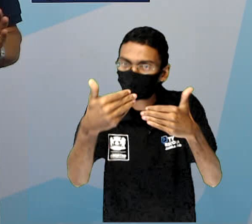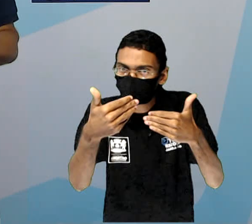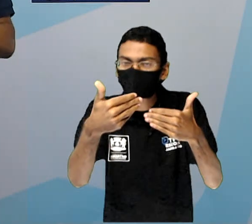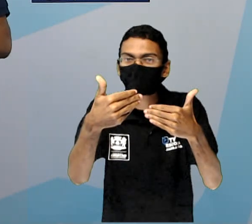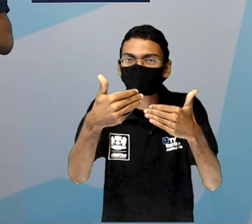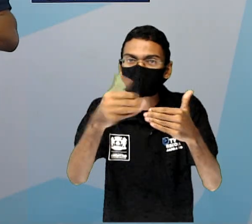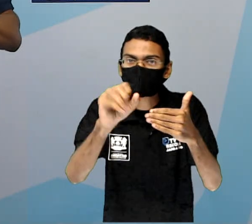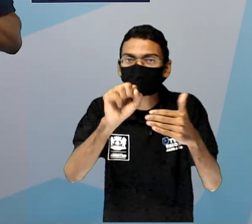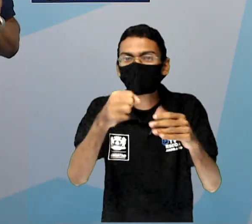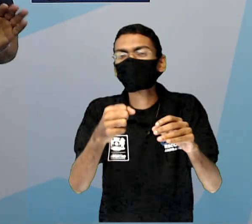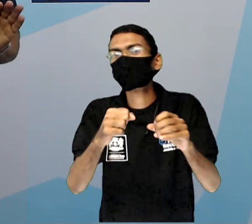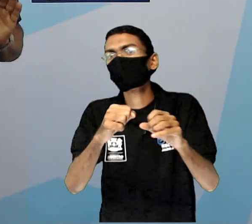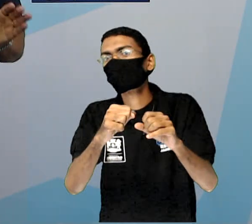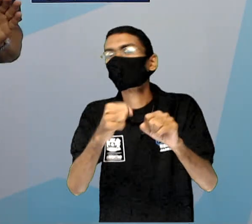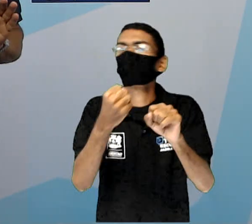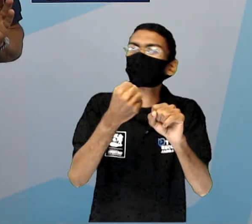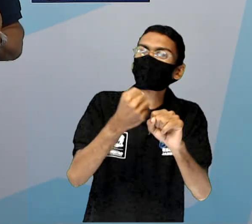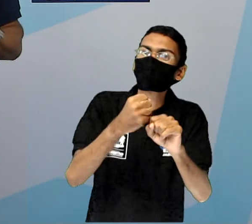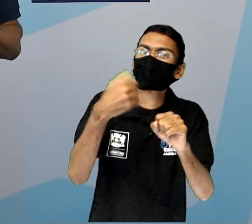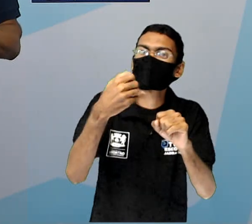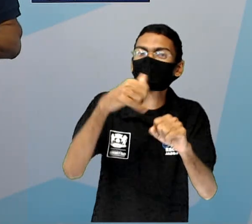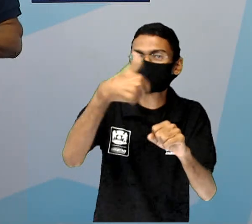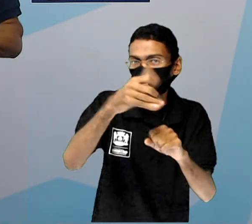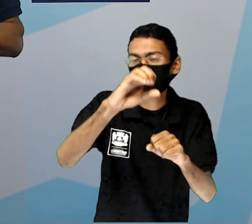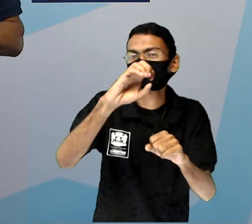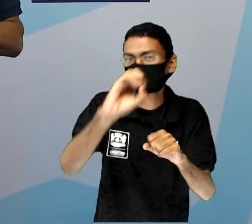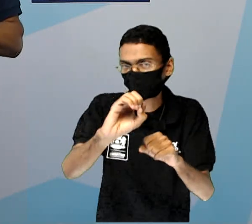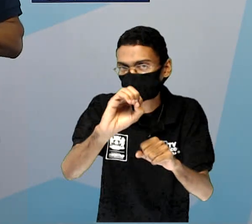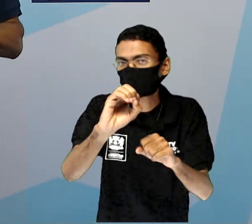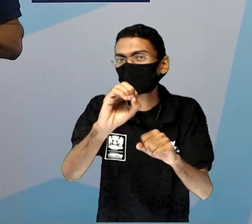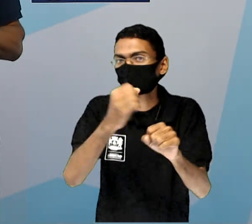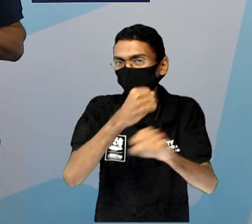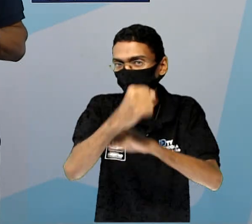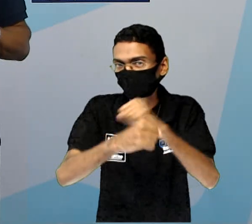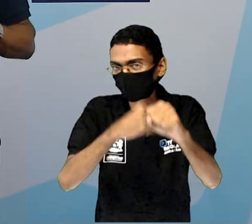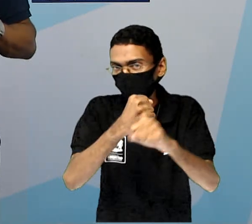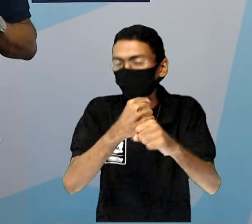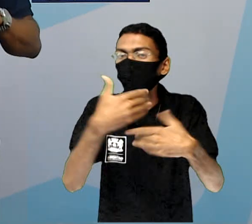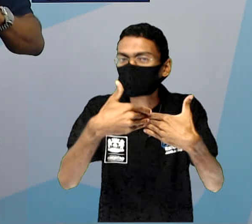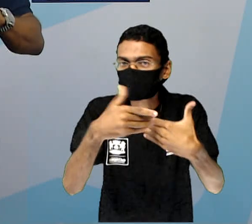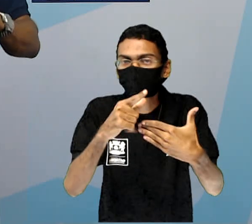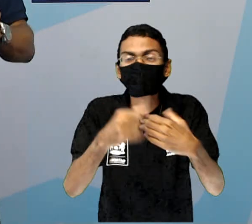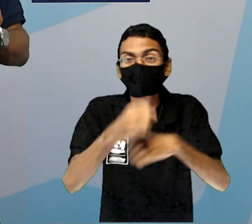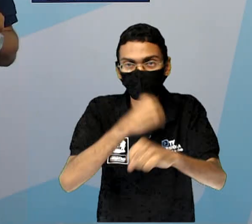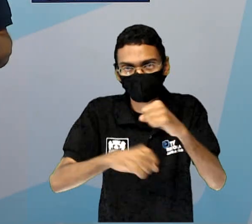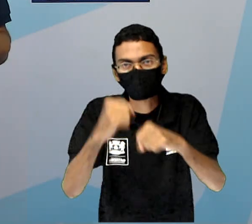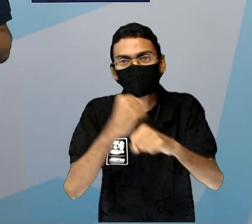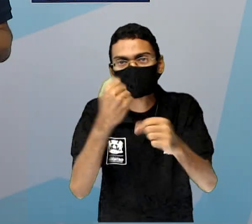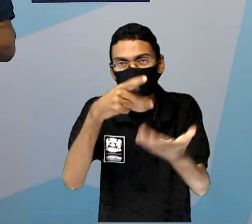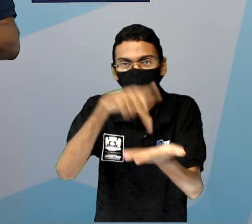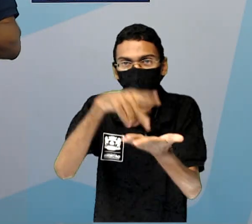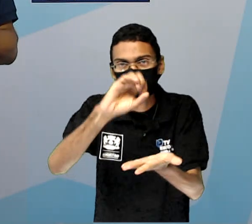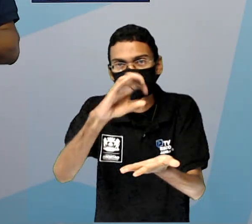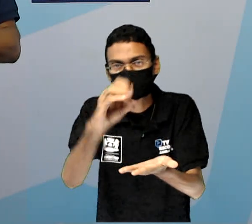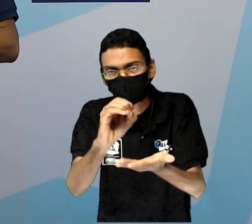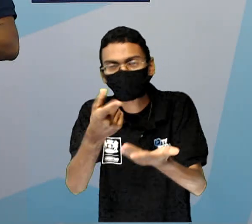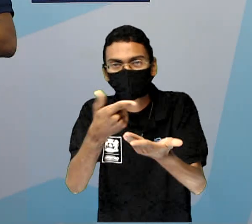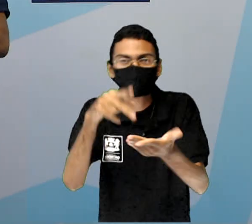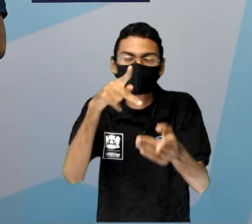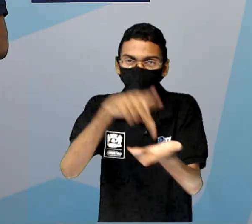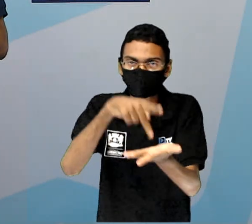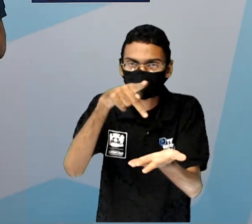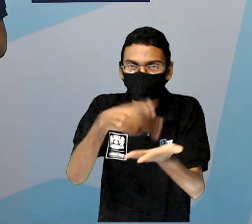90, isto em função do quê? Em função da chamada fragmentação da União das